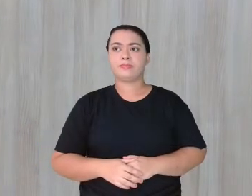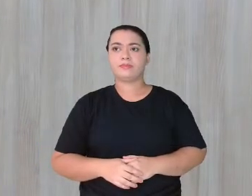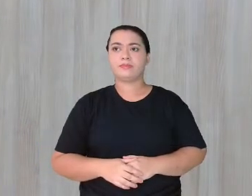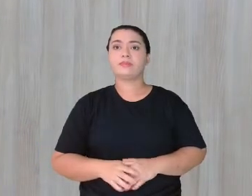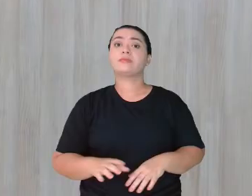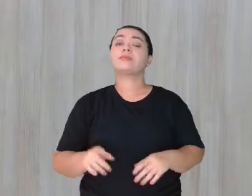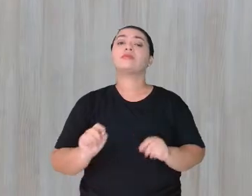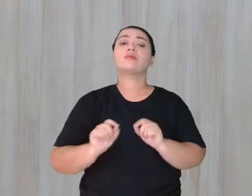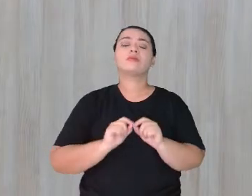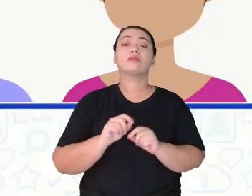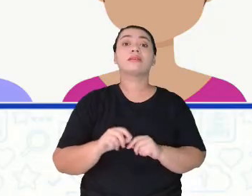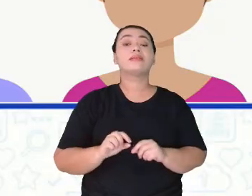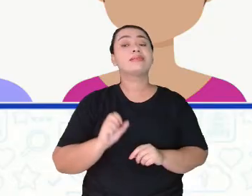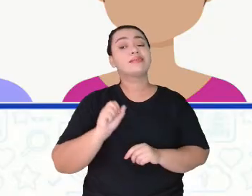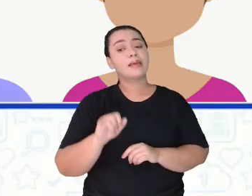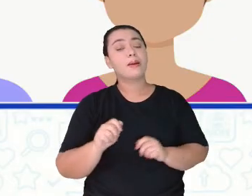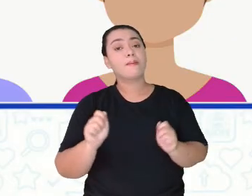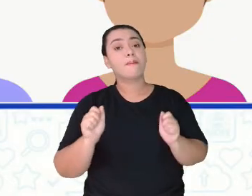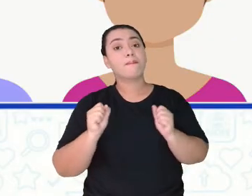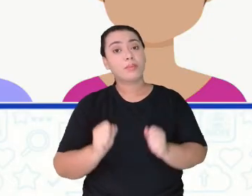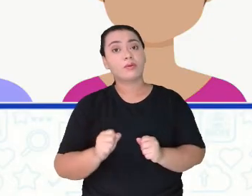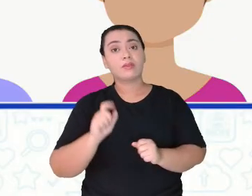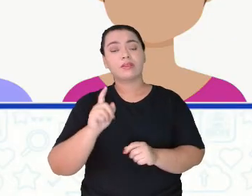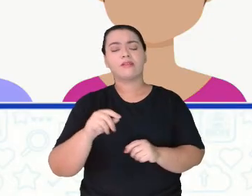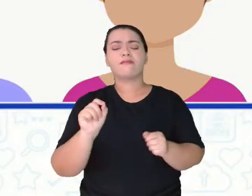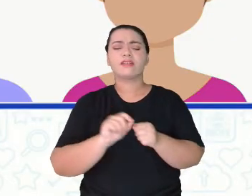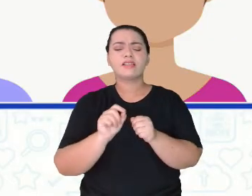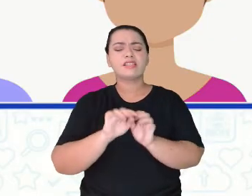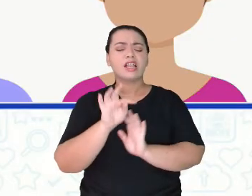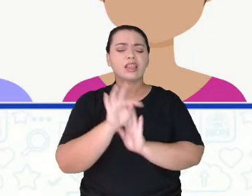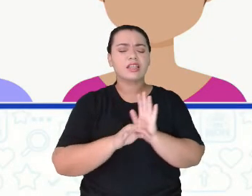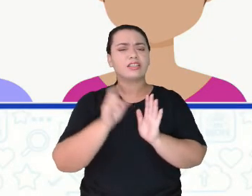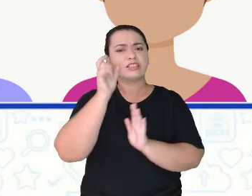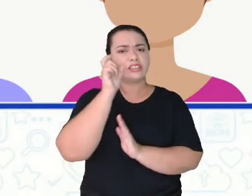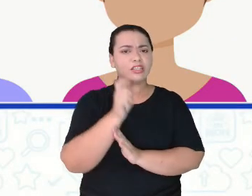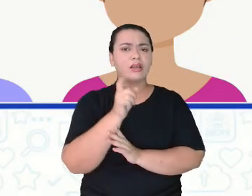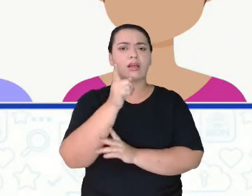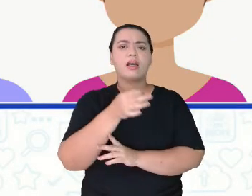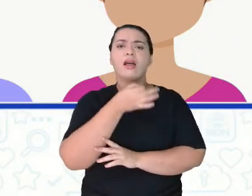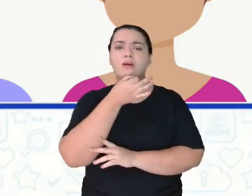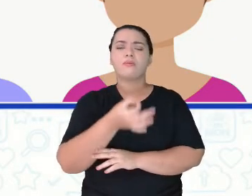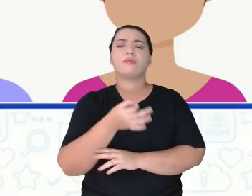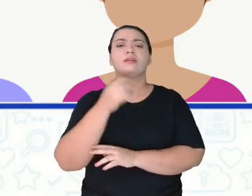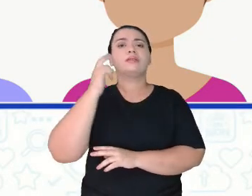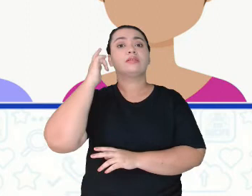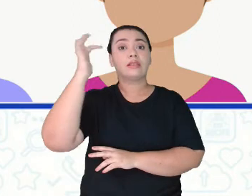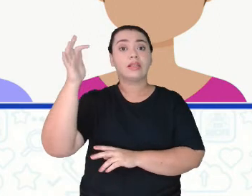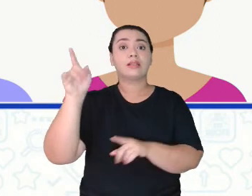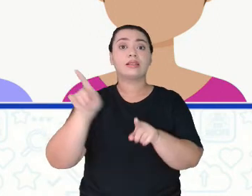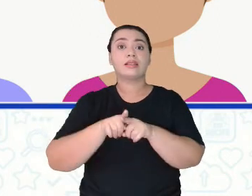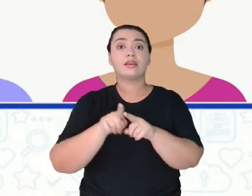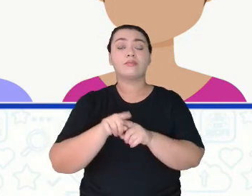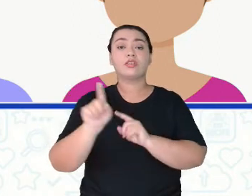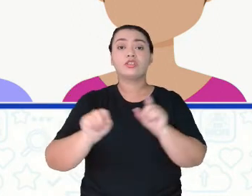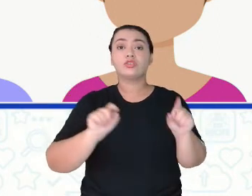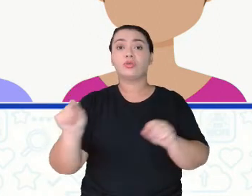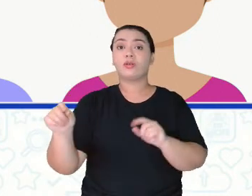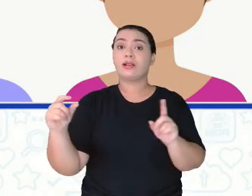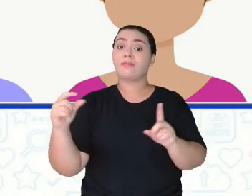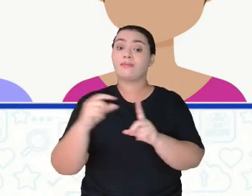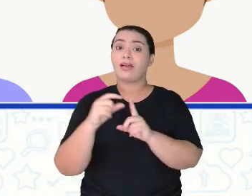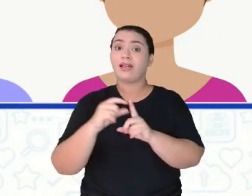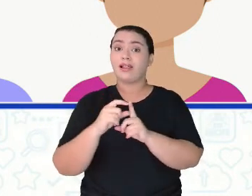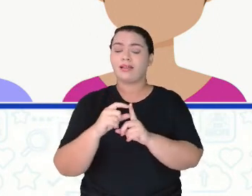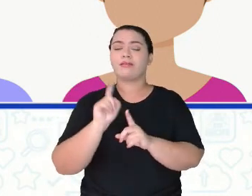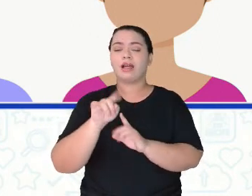Outro ponto, se possível, tente tornar o texto interessante, isso vai do argumento, ideias e até escolha de palavras. Um texto fluido